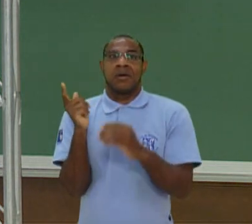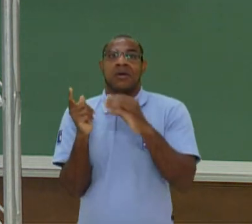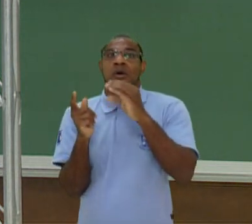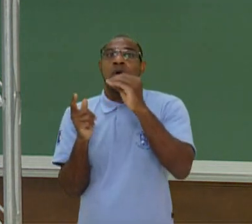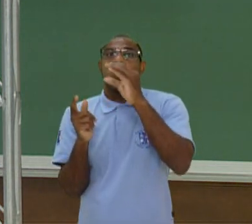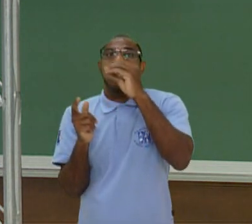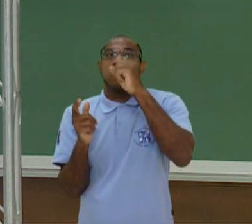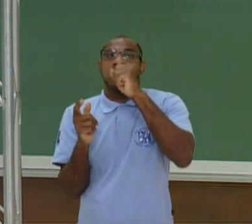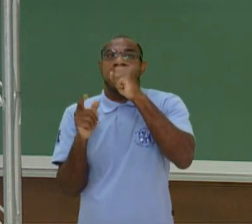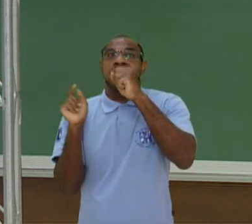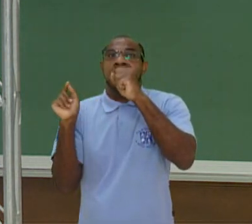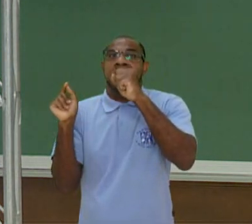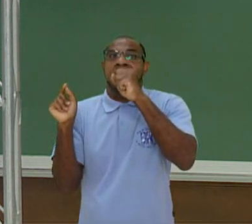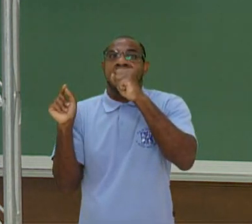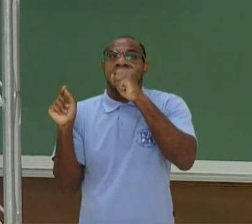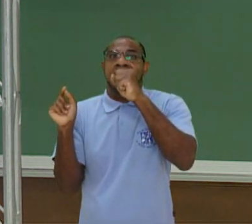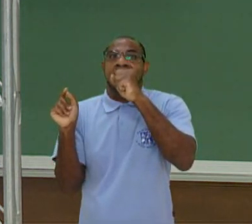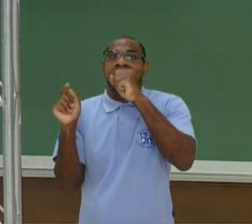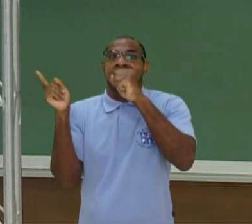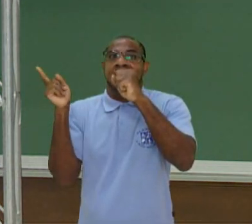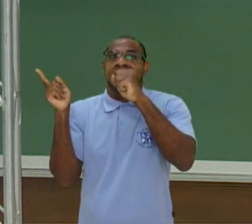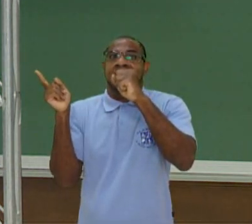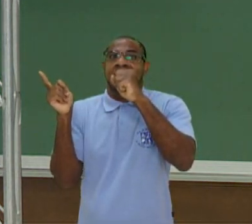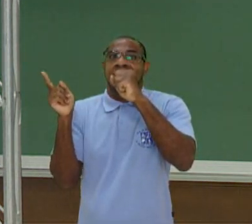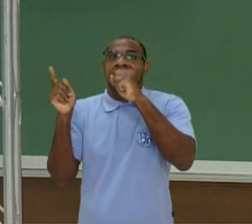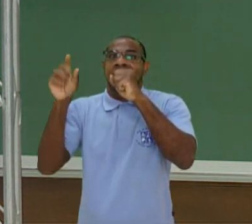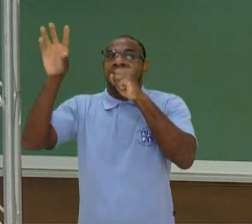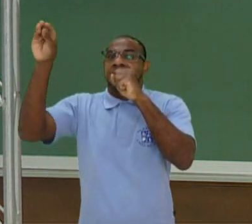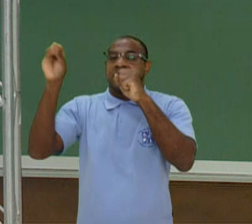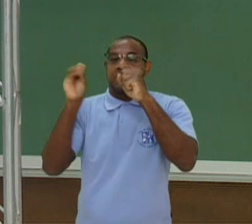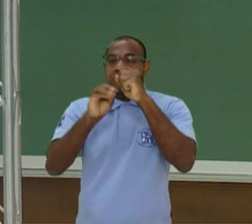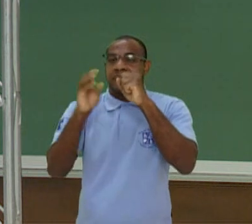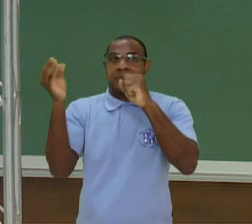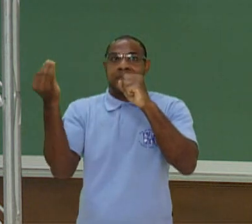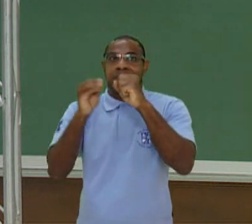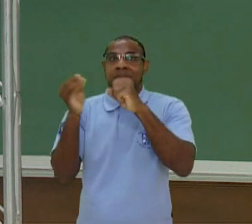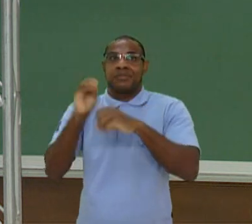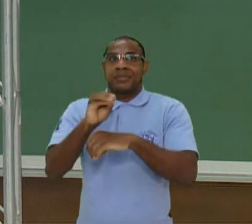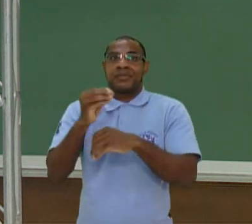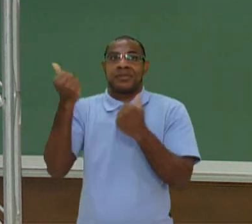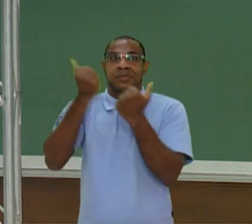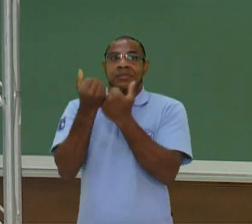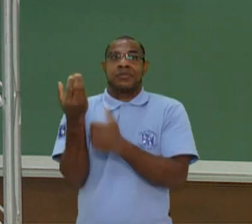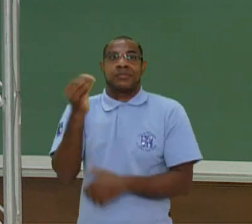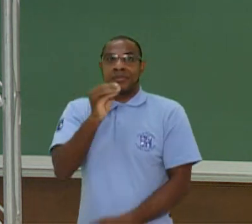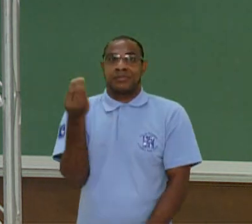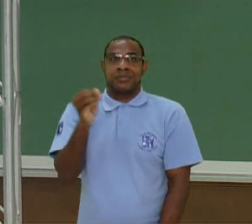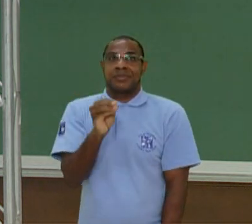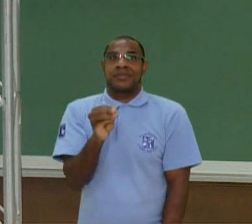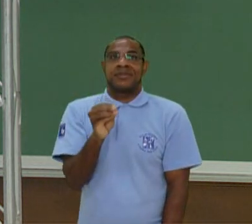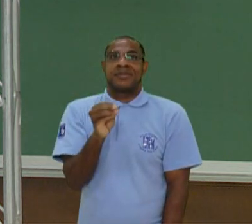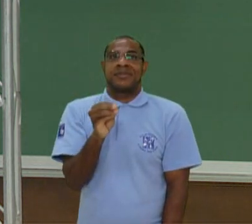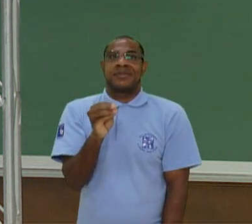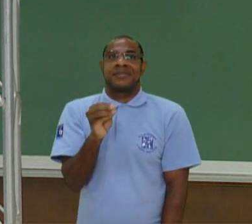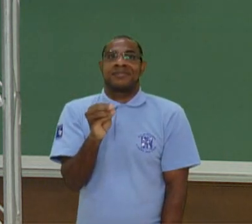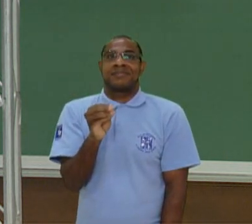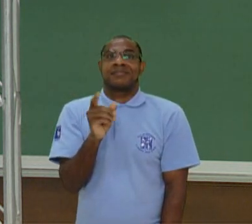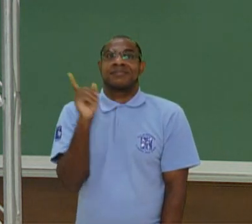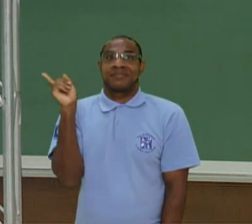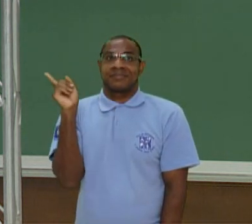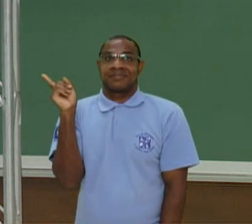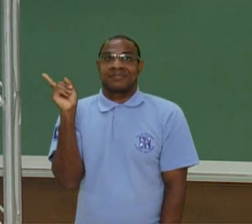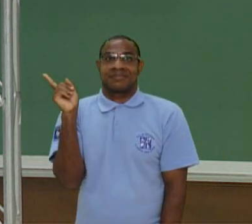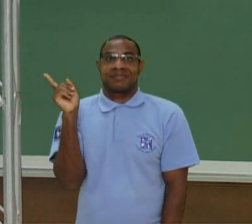112. Olha o argumento do segundo, 68. Soma. Mais I seno da soma dos argumentos do